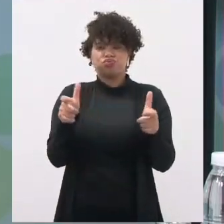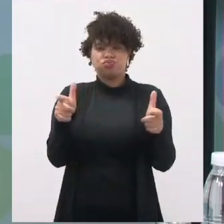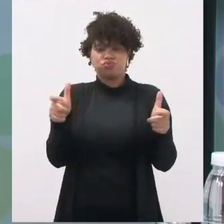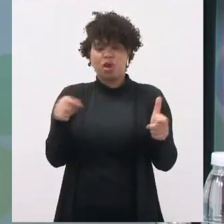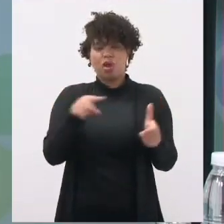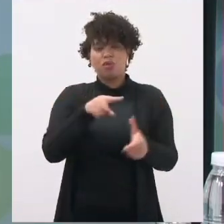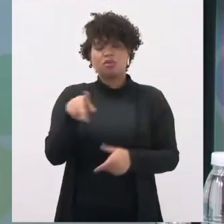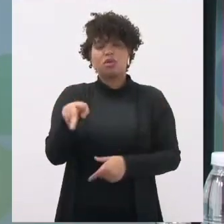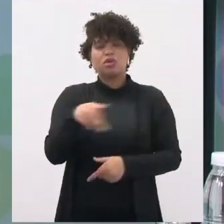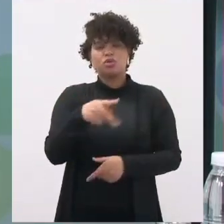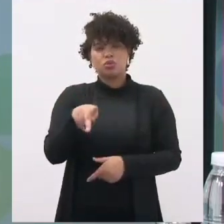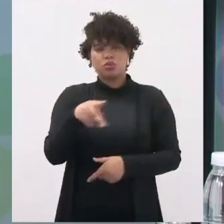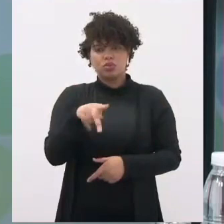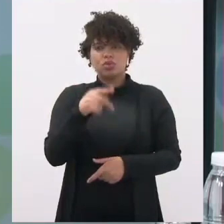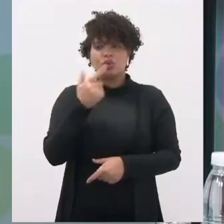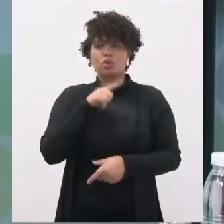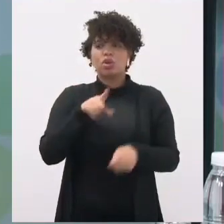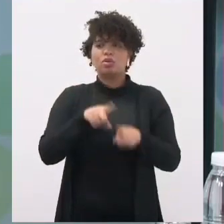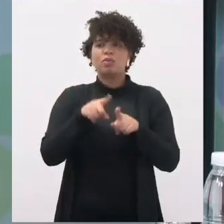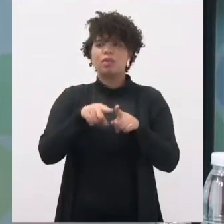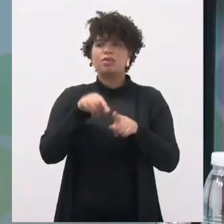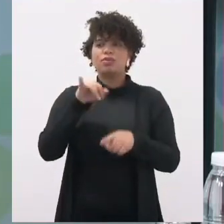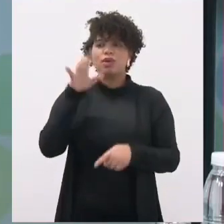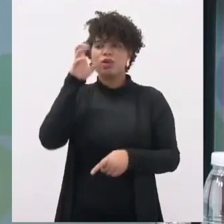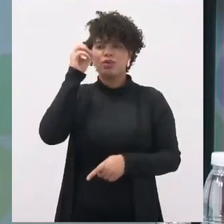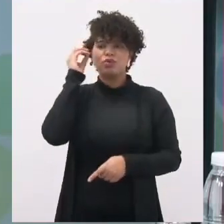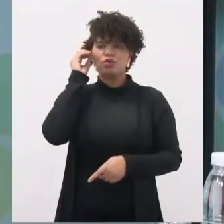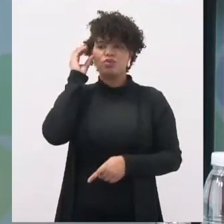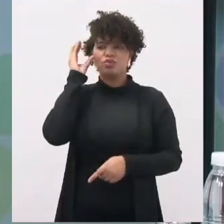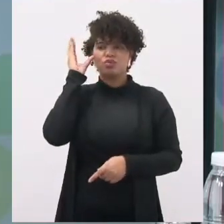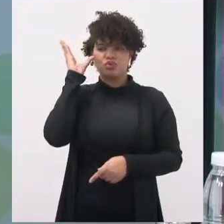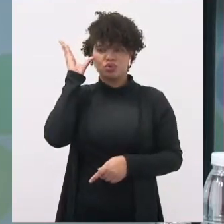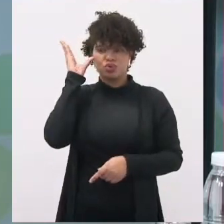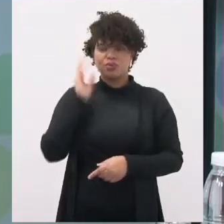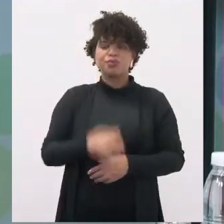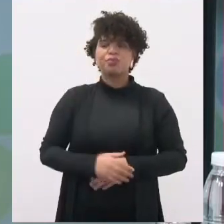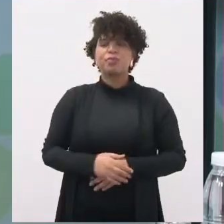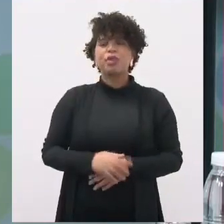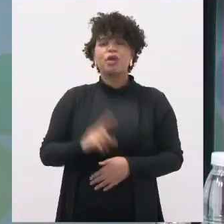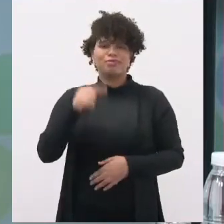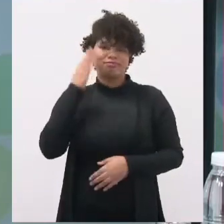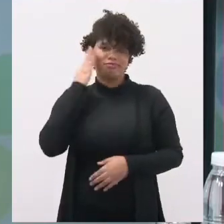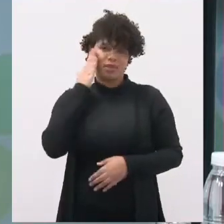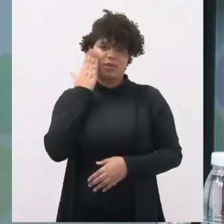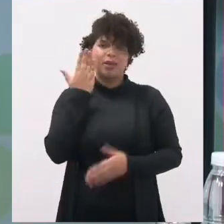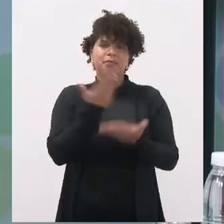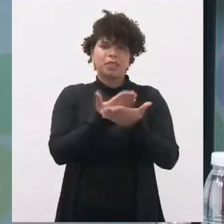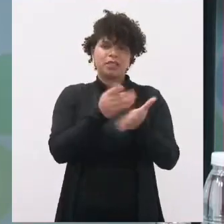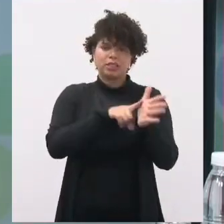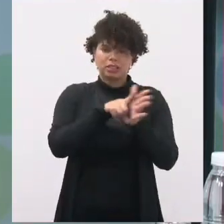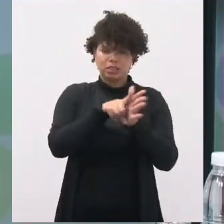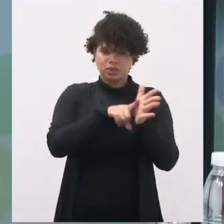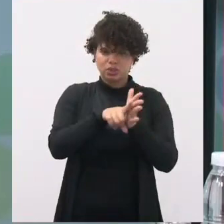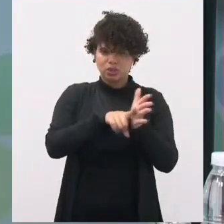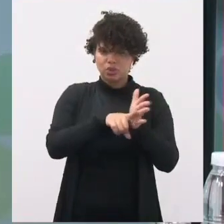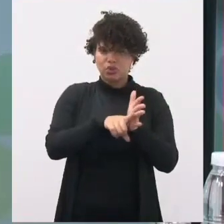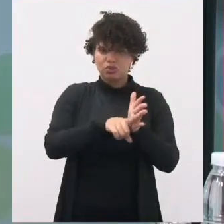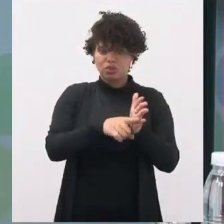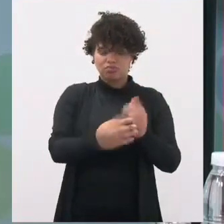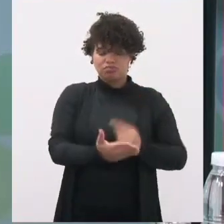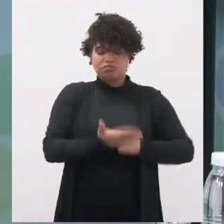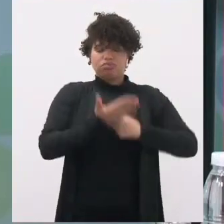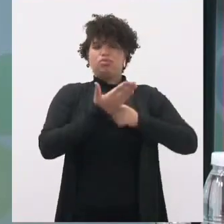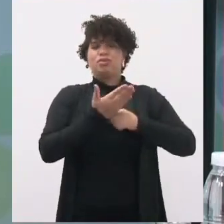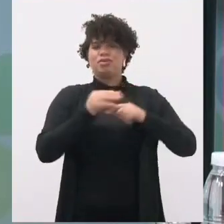dos professores, ampliar aí o seu conhecimento, e a gente sabe que o estudo vai trazer isso para nós, né?